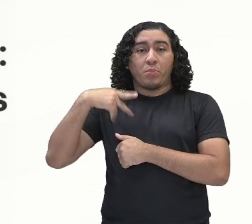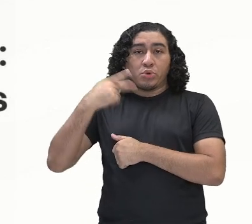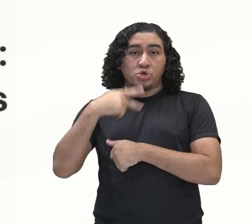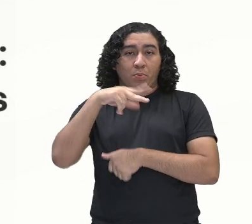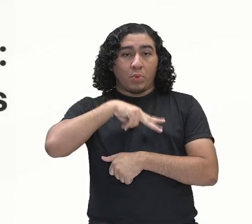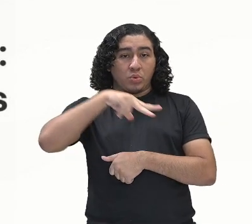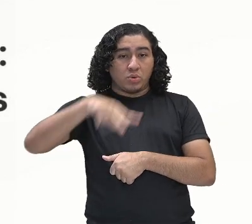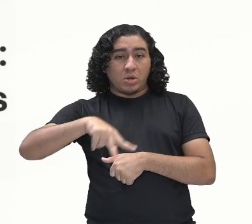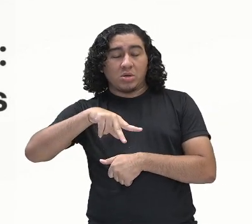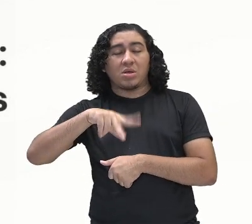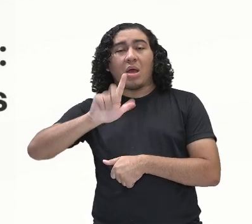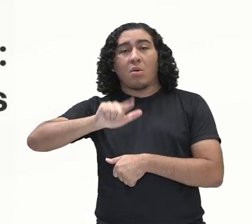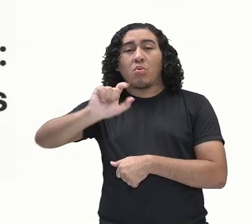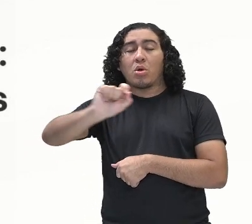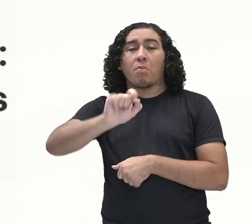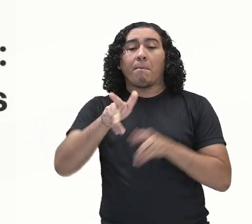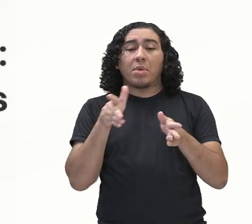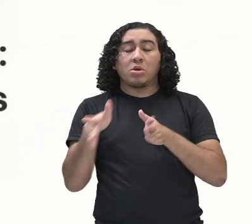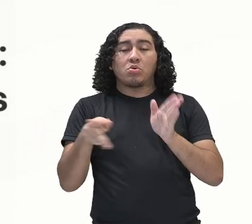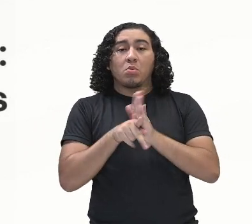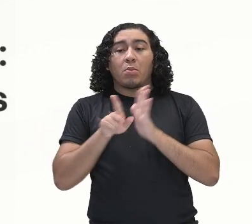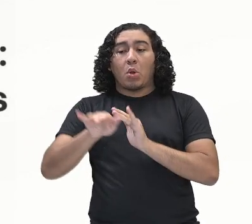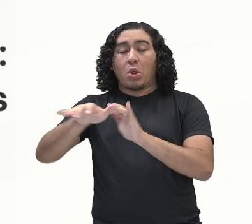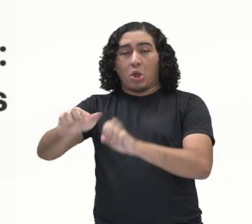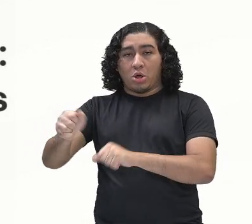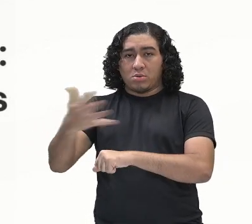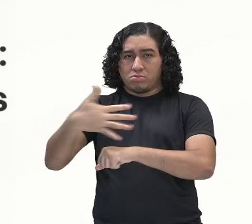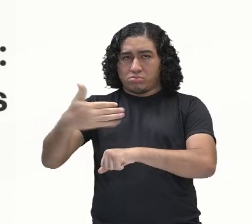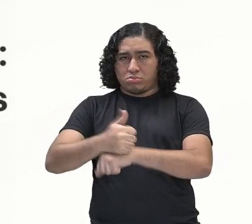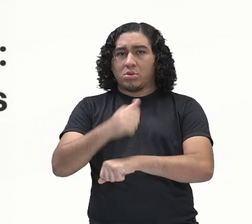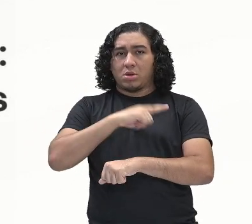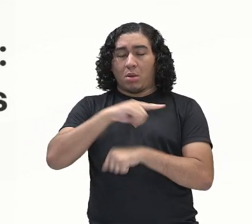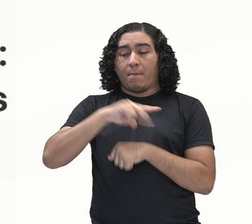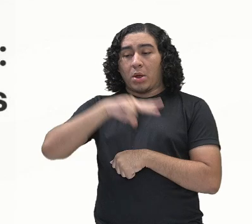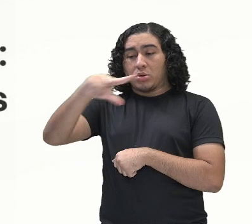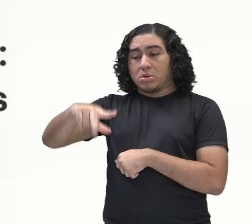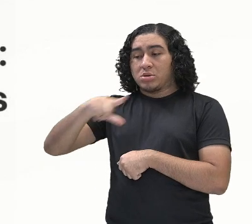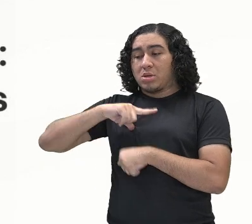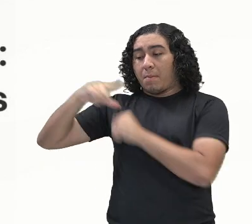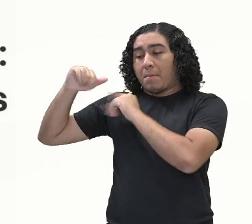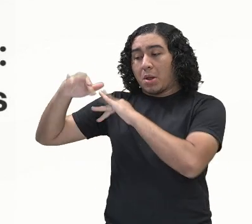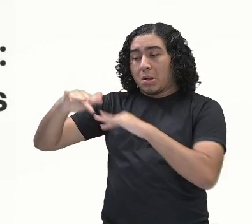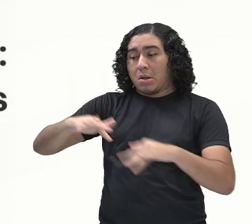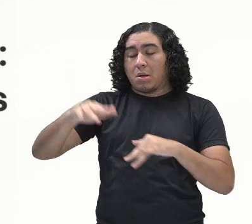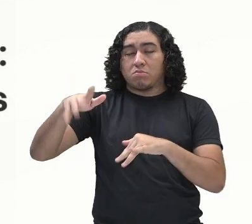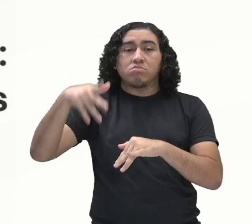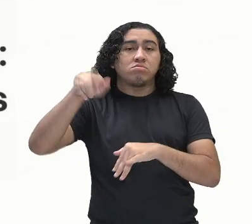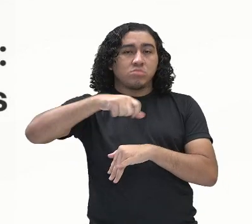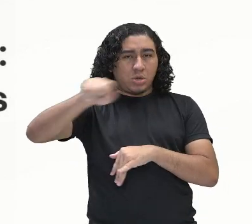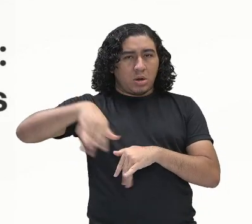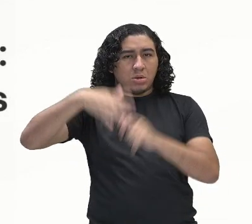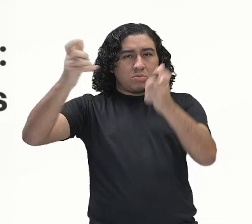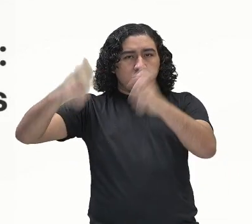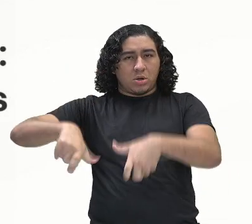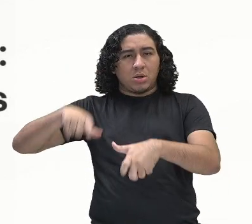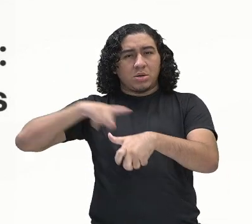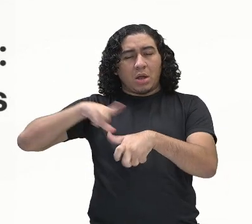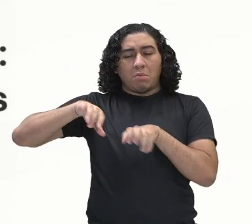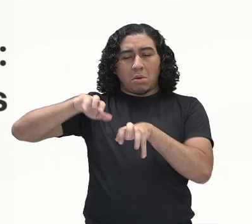que a gente falou do período colonial, né, onde os portugueses chegaram nessa região para